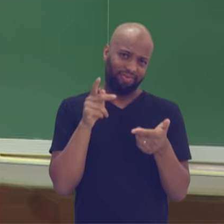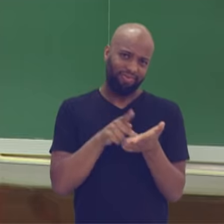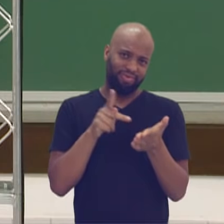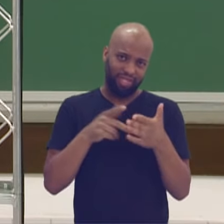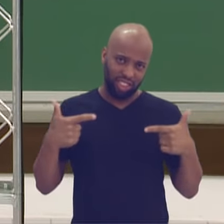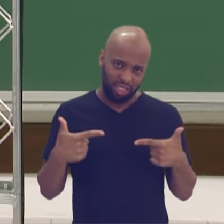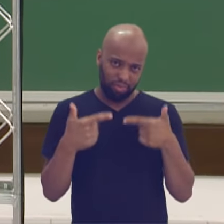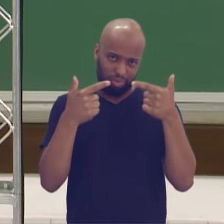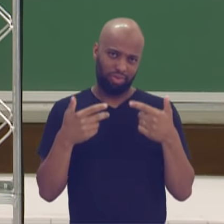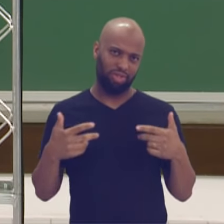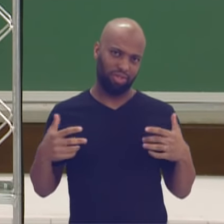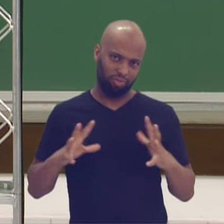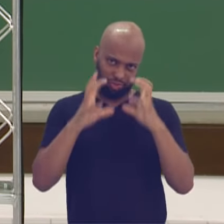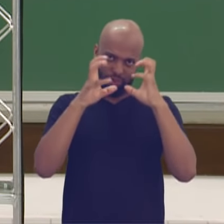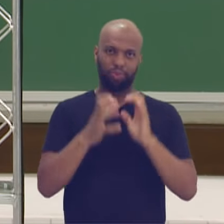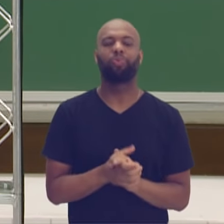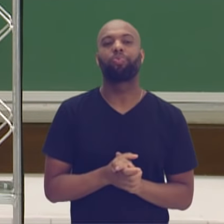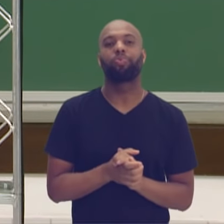briga. Em